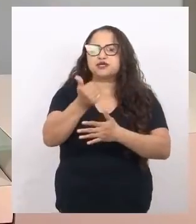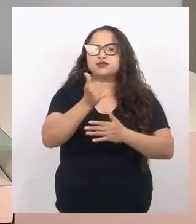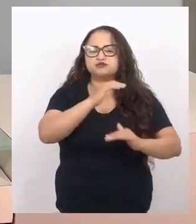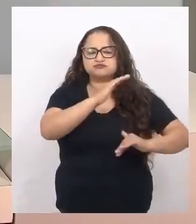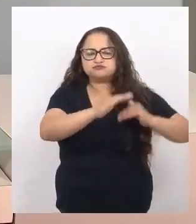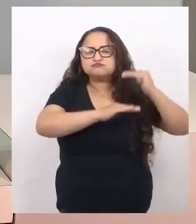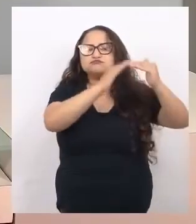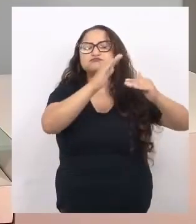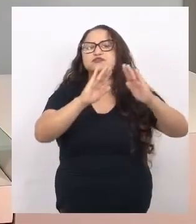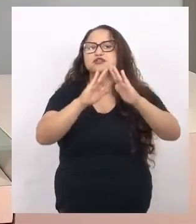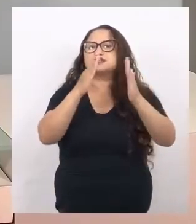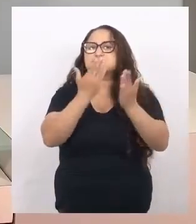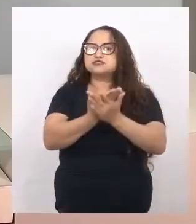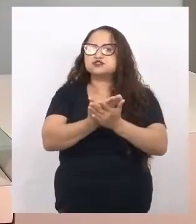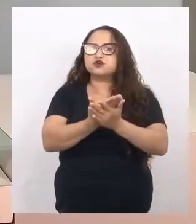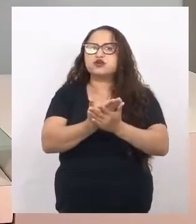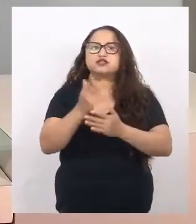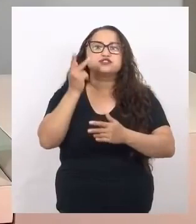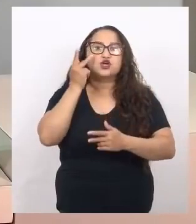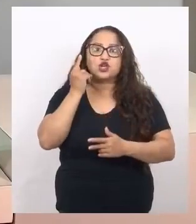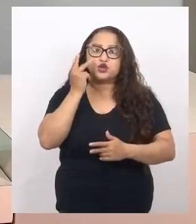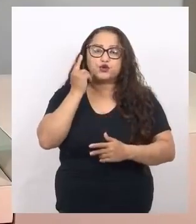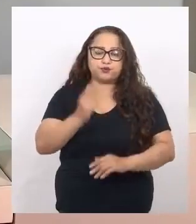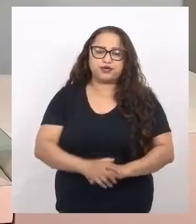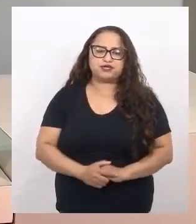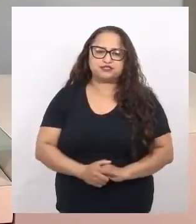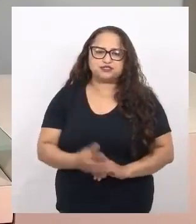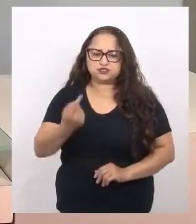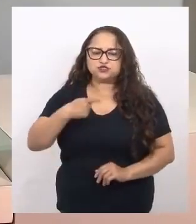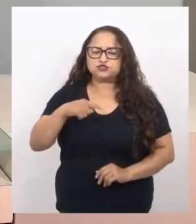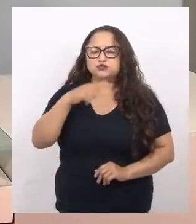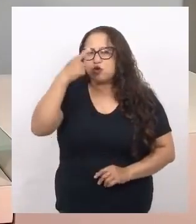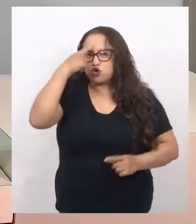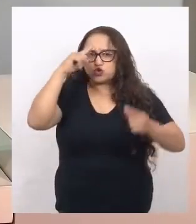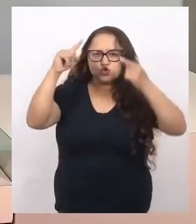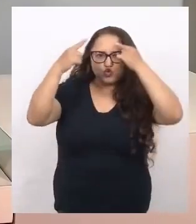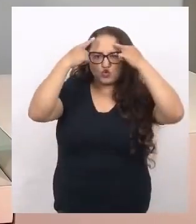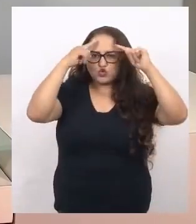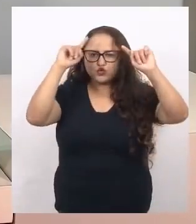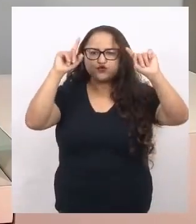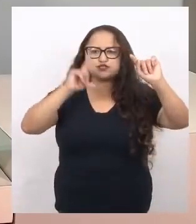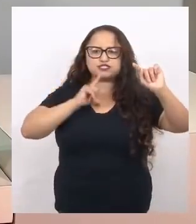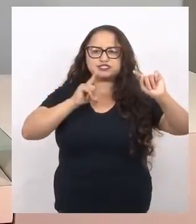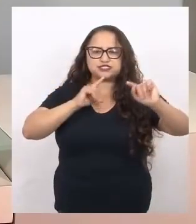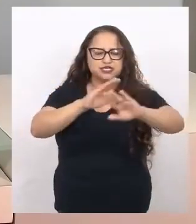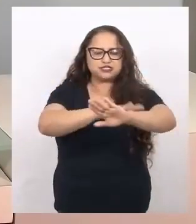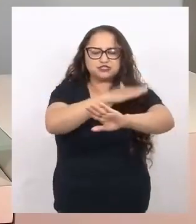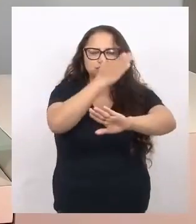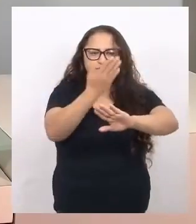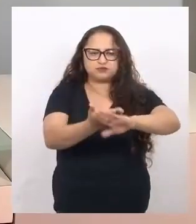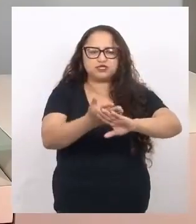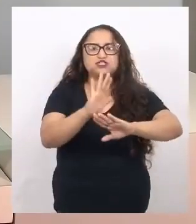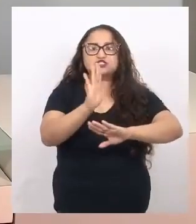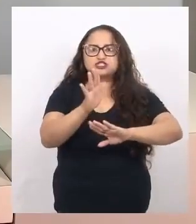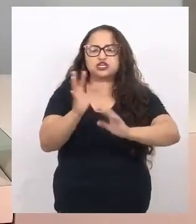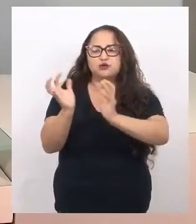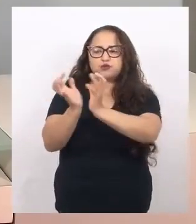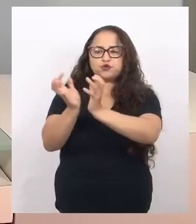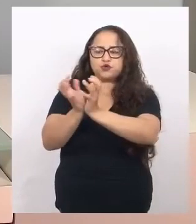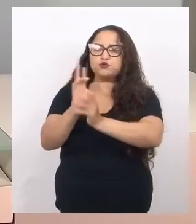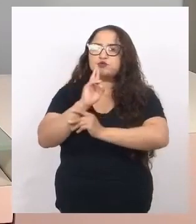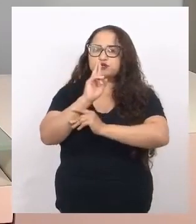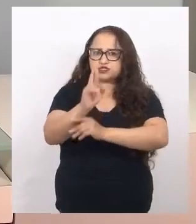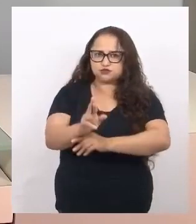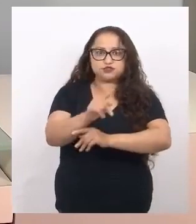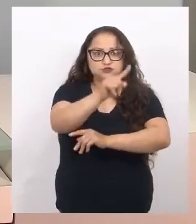inicial nas escolas regulares, tá? Então, a gente está acompanhando a dúvida que está surgindo aqui de PEI e vai tá mandando para a equipe para eles responderem